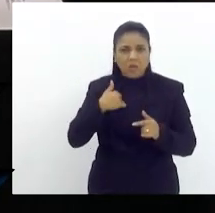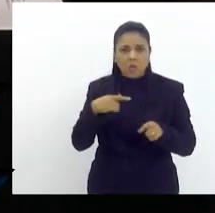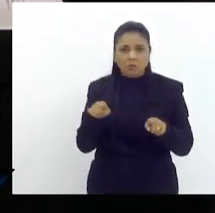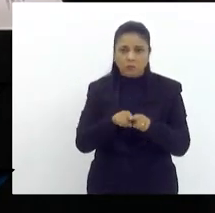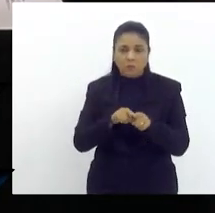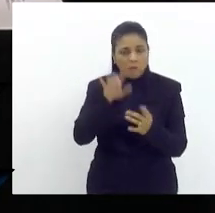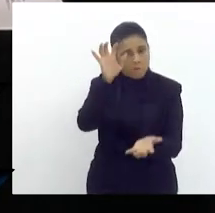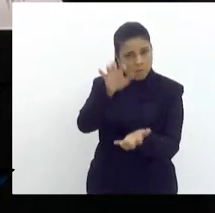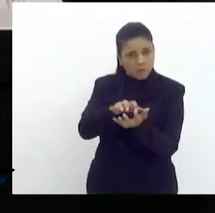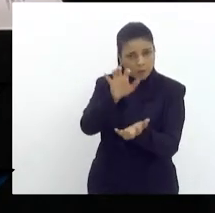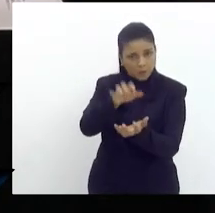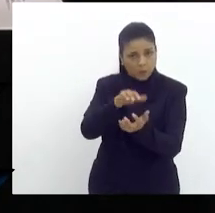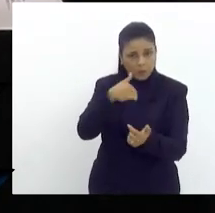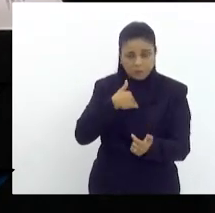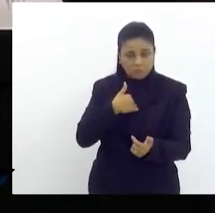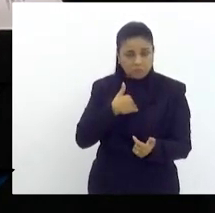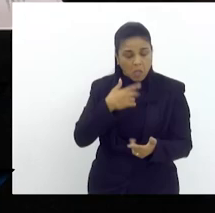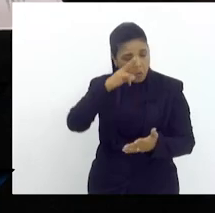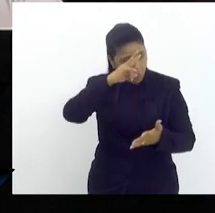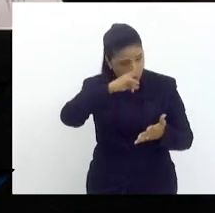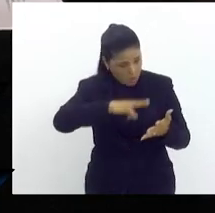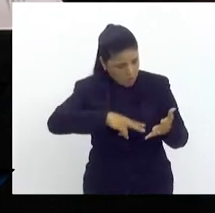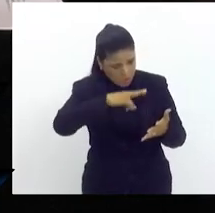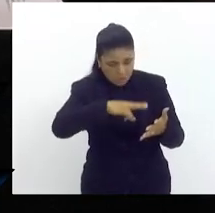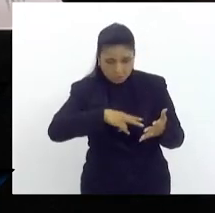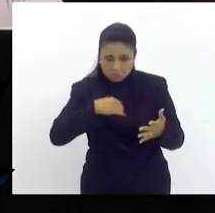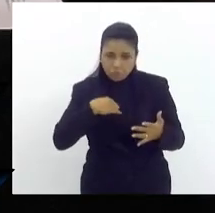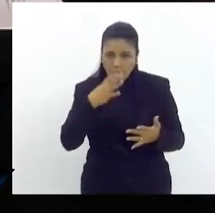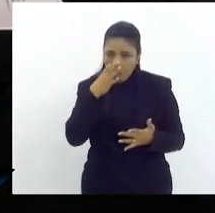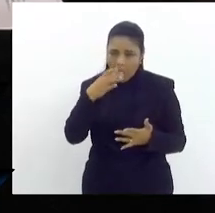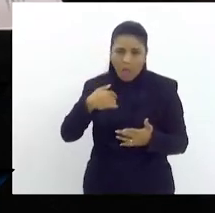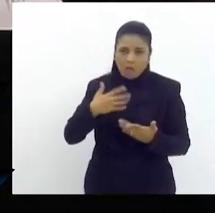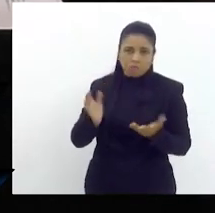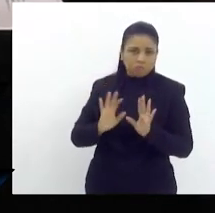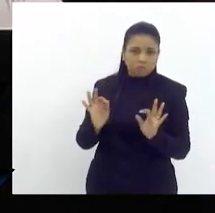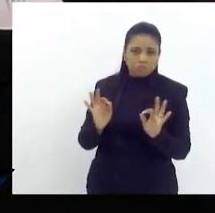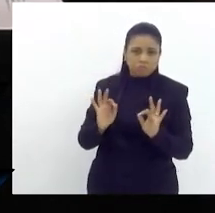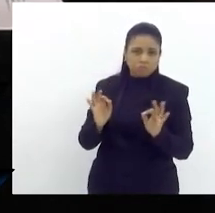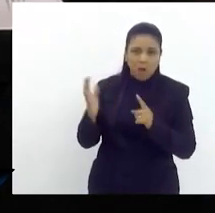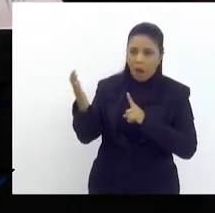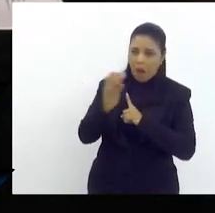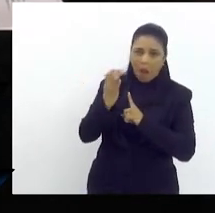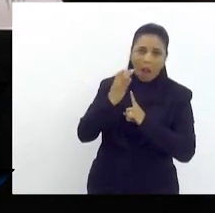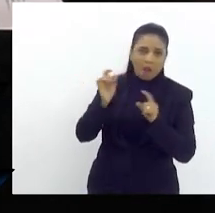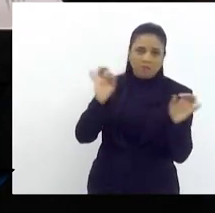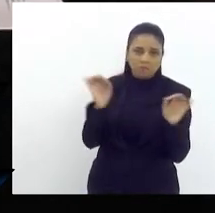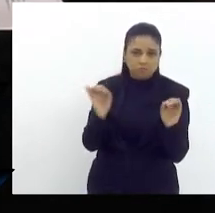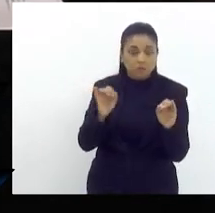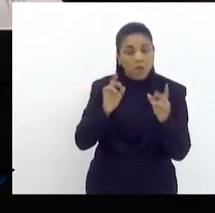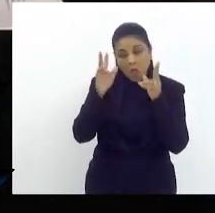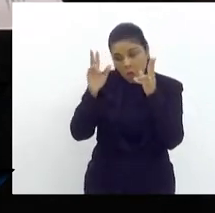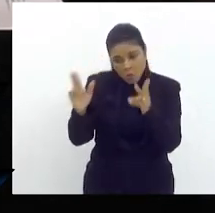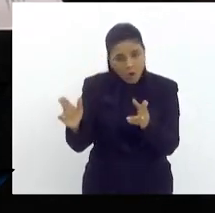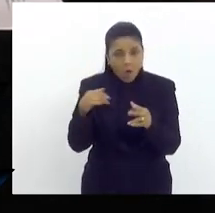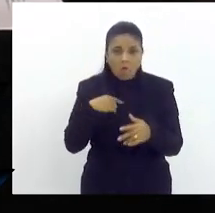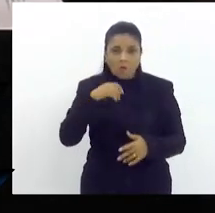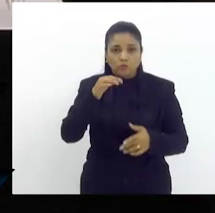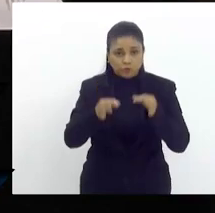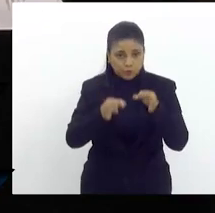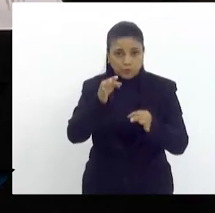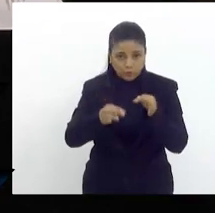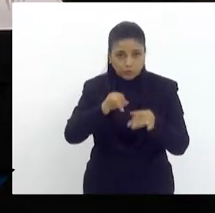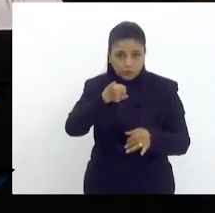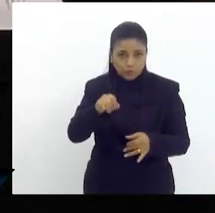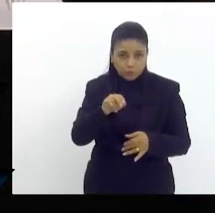ao ler não me sentir atingido ainda que pense assim como magistrado que